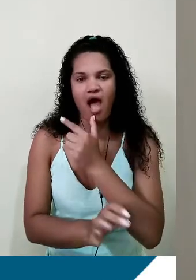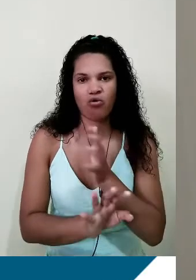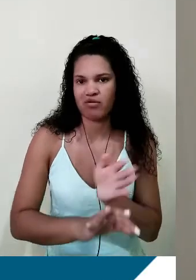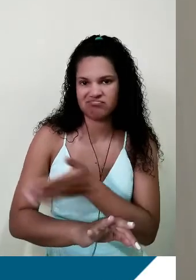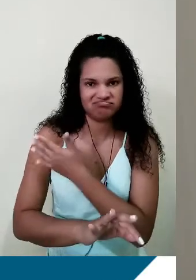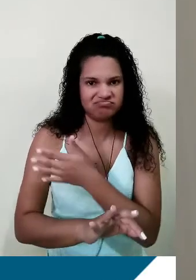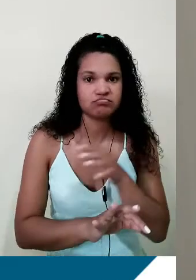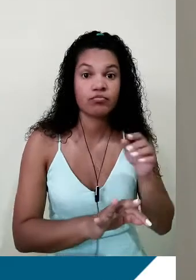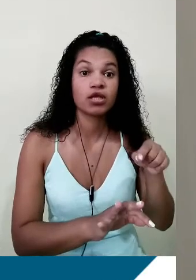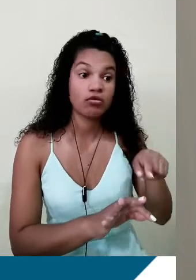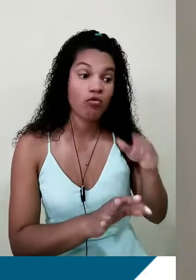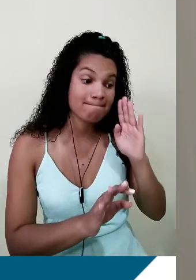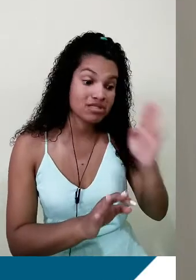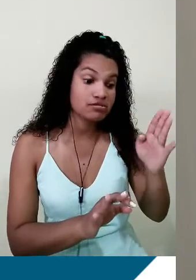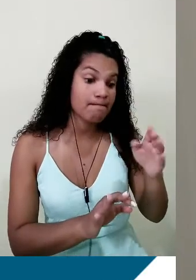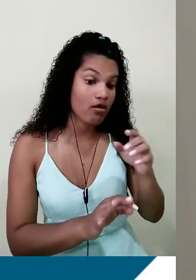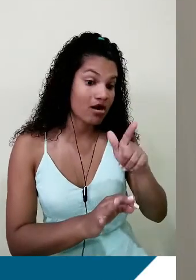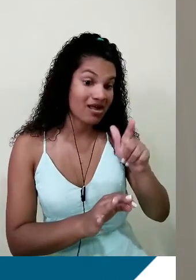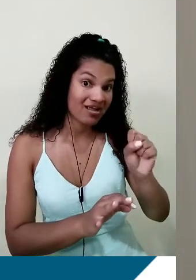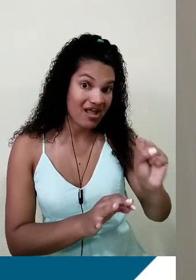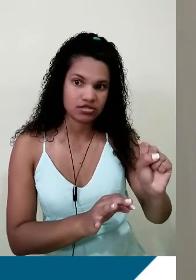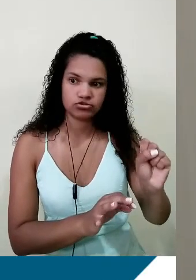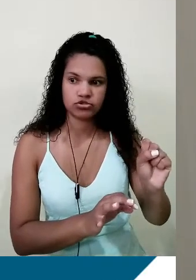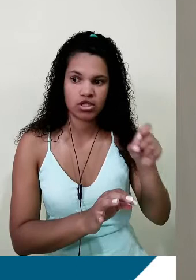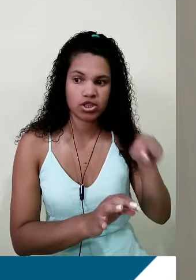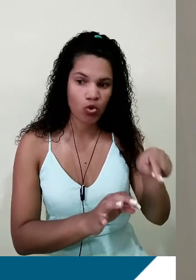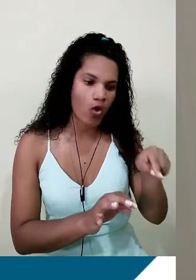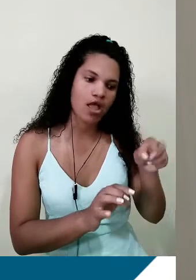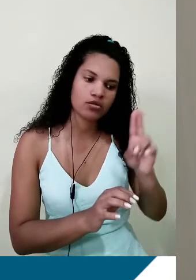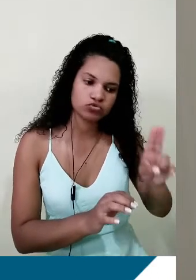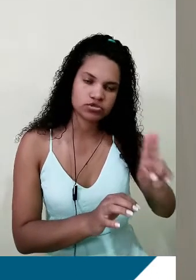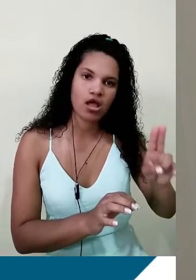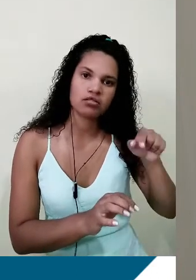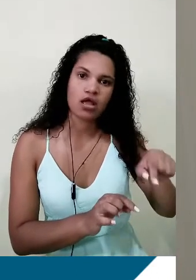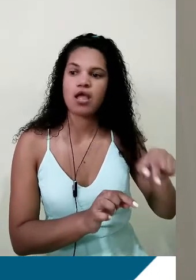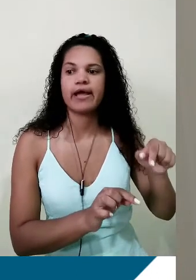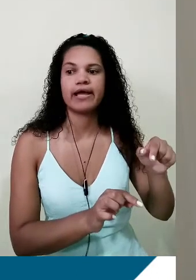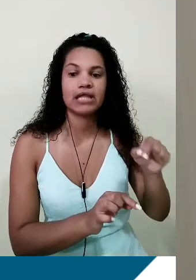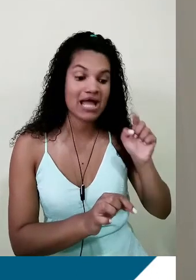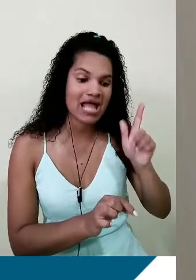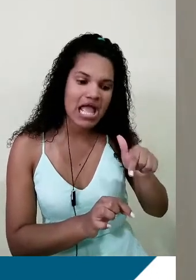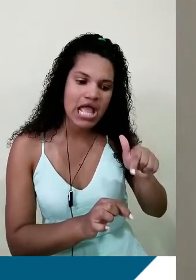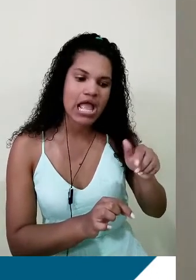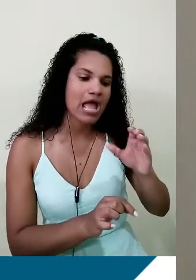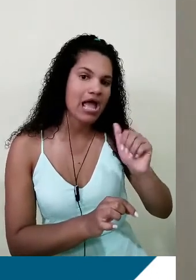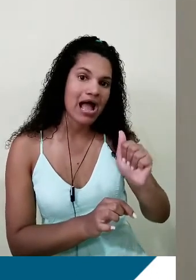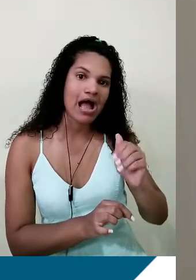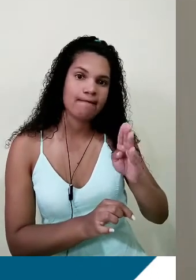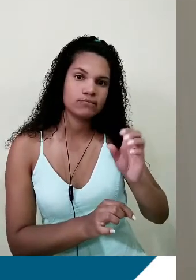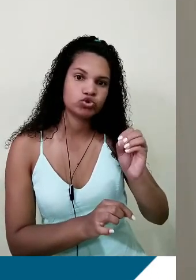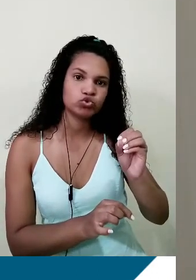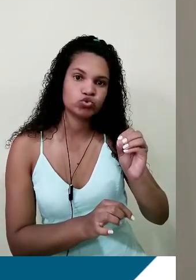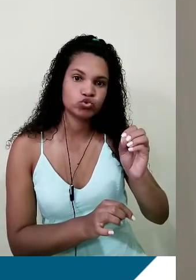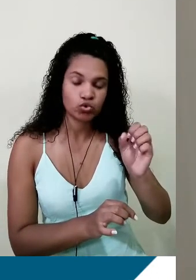nas relações dessas variáveis de estado, ela é considerada a escala absoluta. A escala